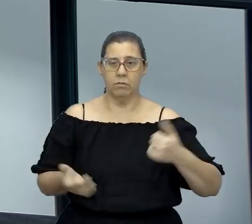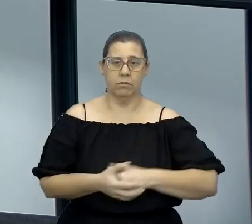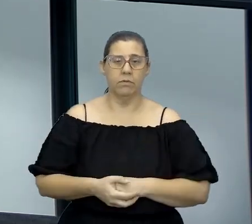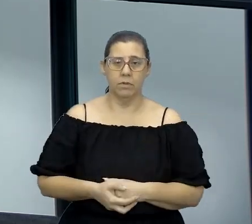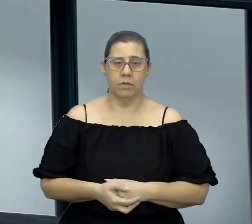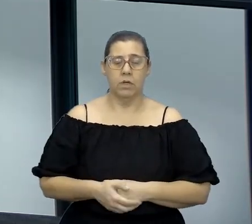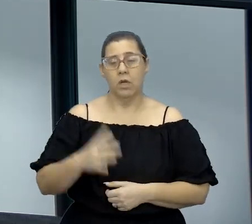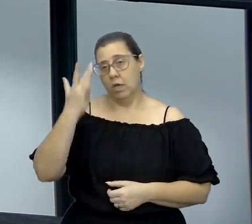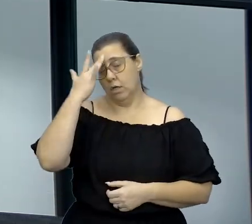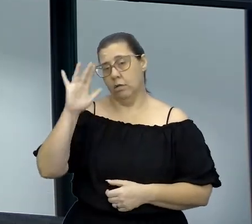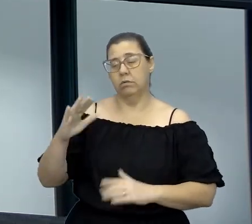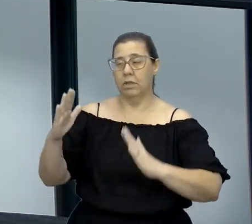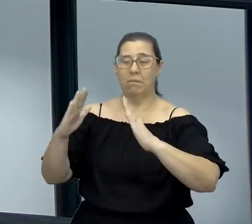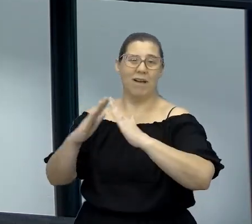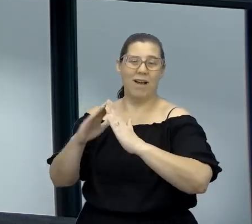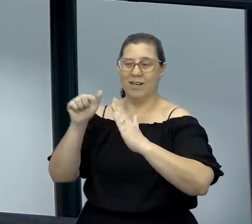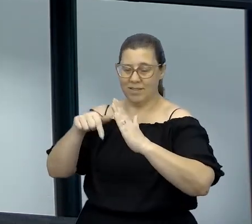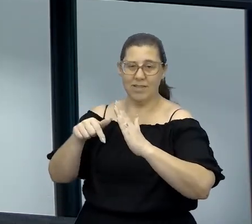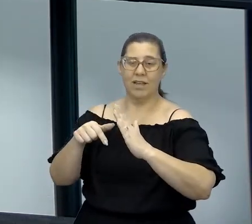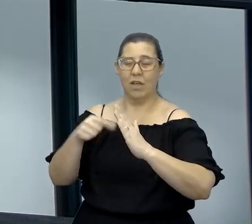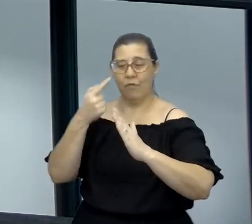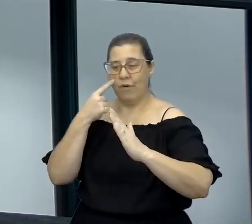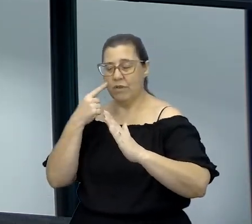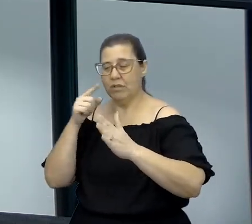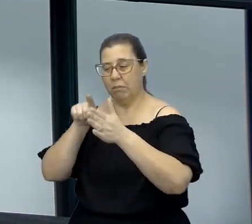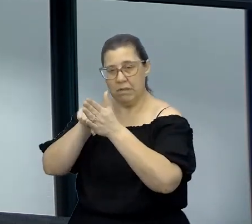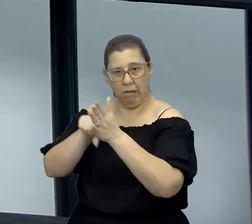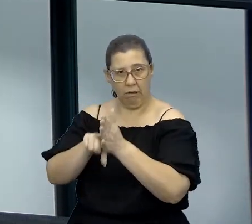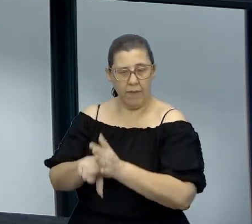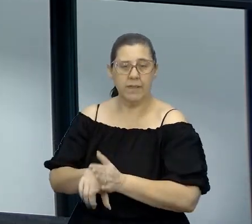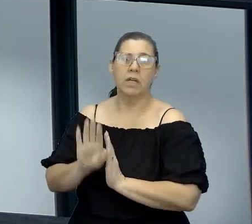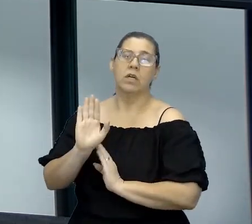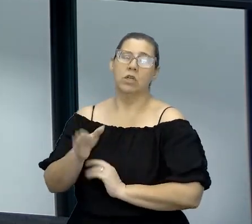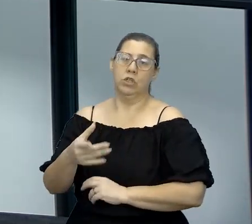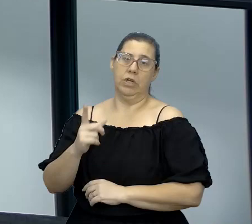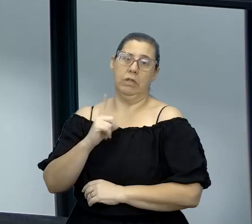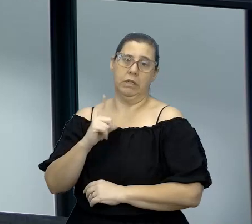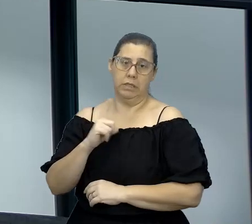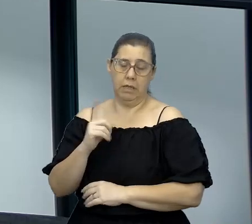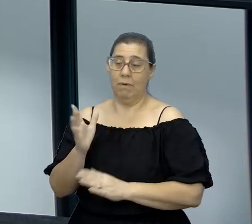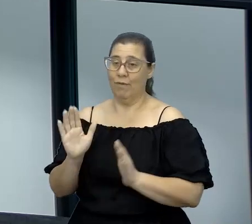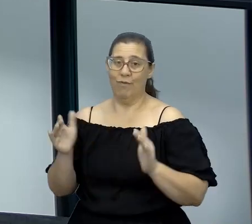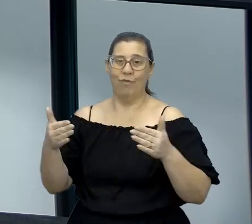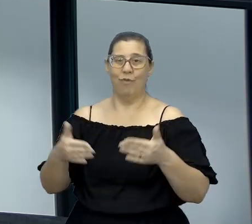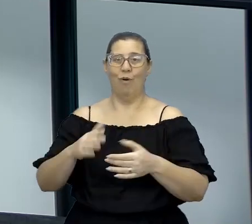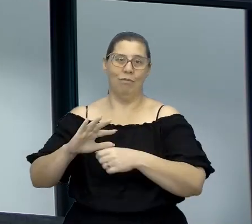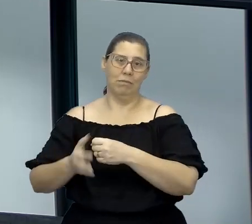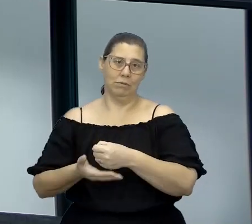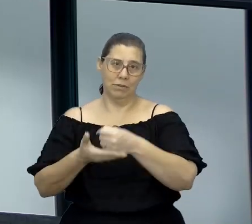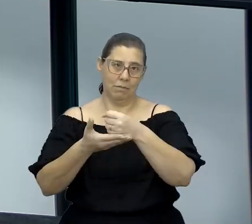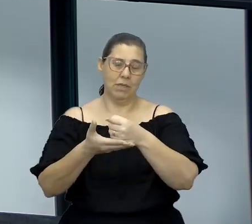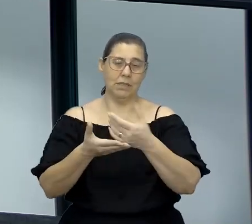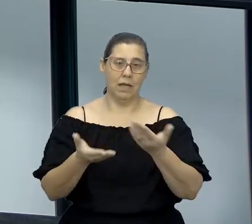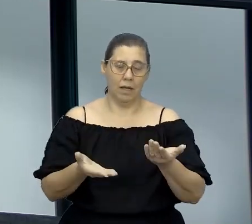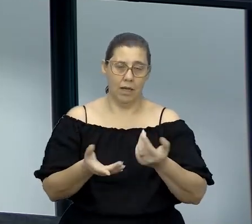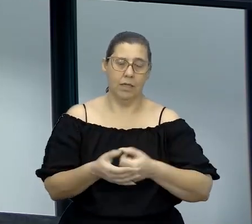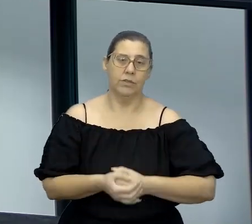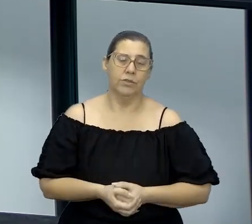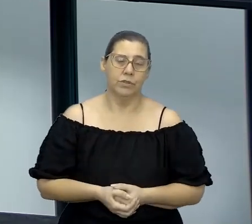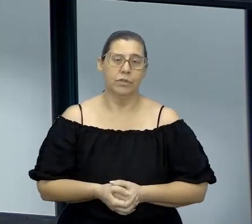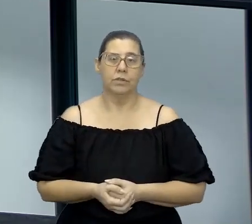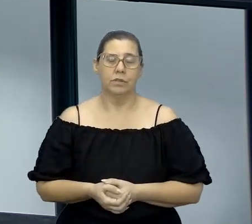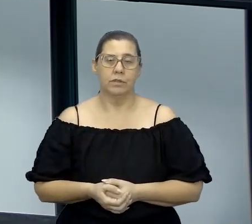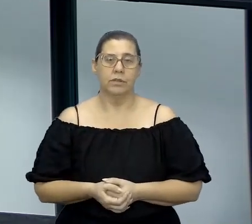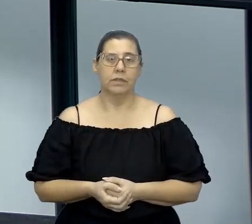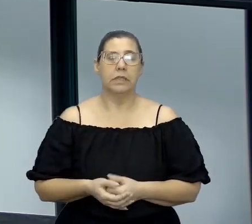a residência que foi medido, foi tirada essas médias, já é uma coisa mais voltada para a sustentabilidade, né? Então,